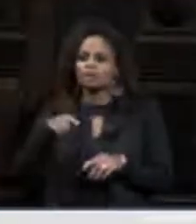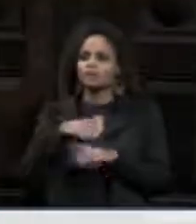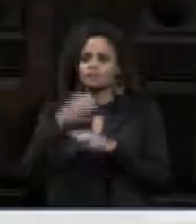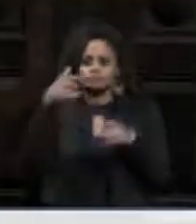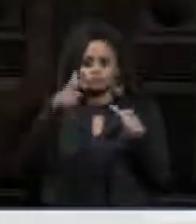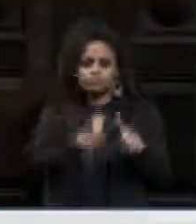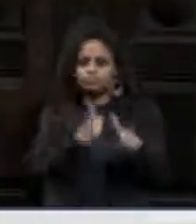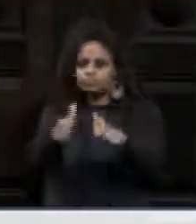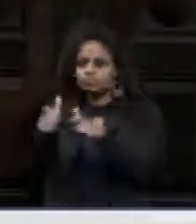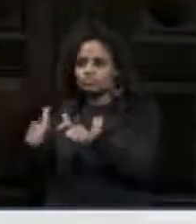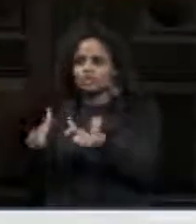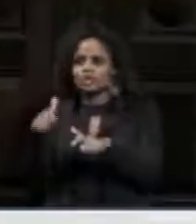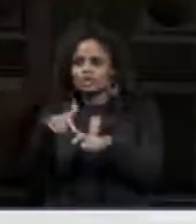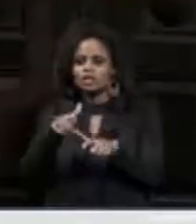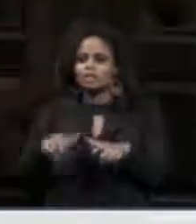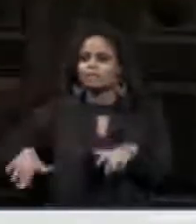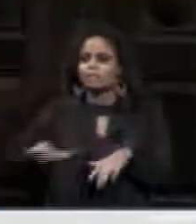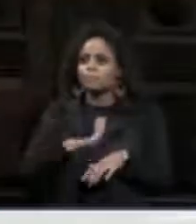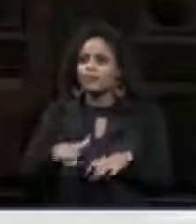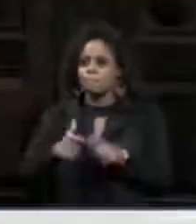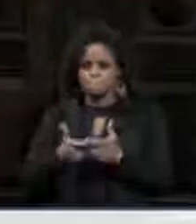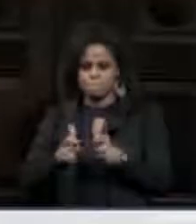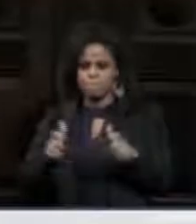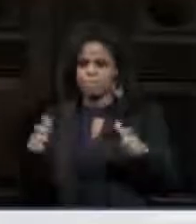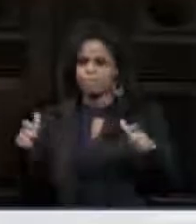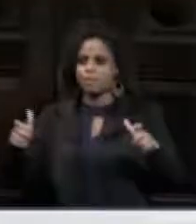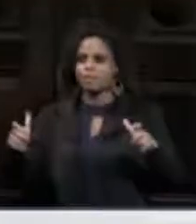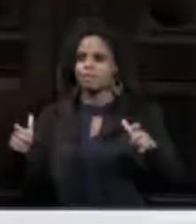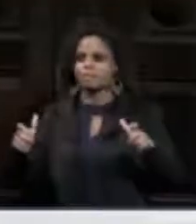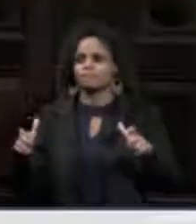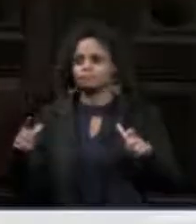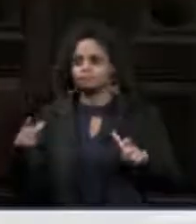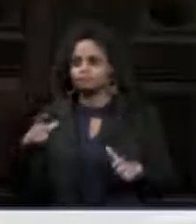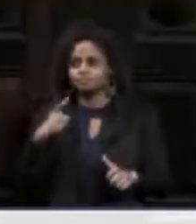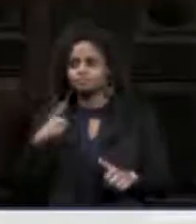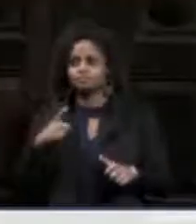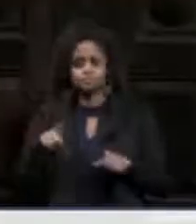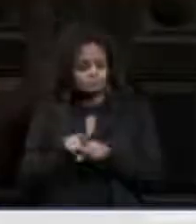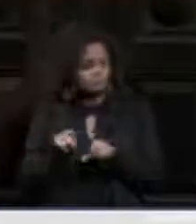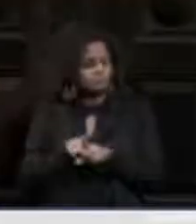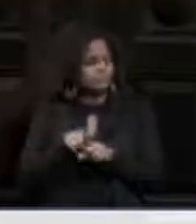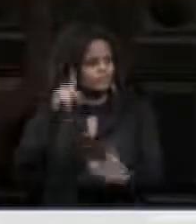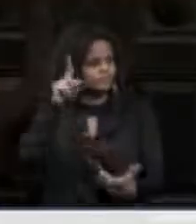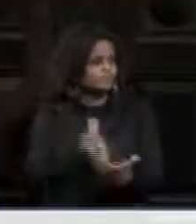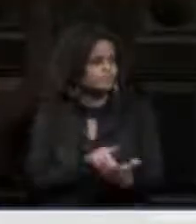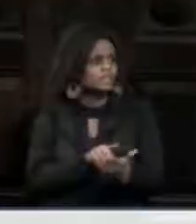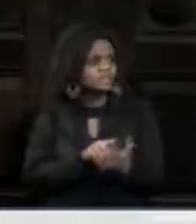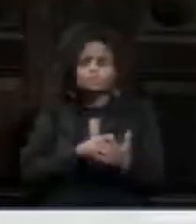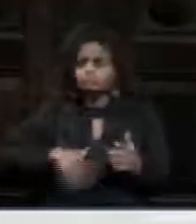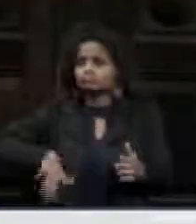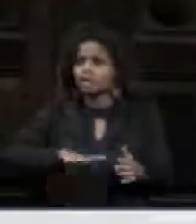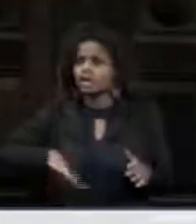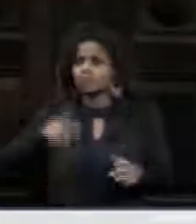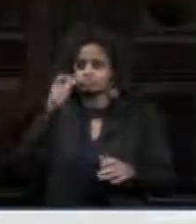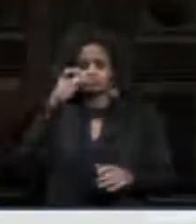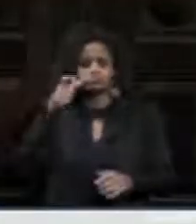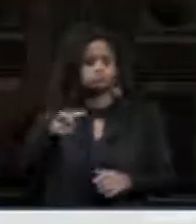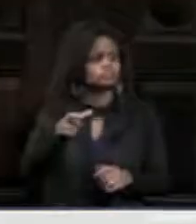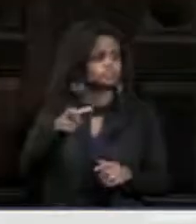para que o parque possa crescer e possa ter nele, efetivamente, as áreas de